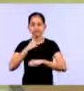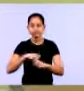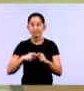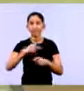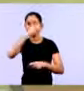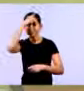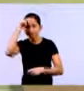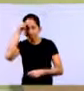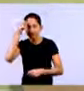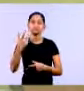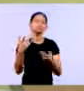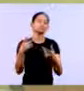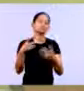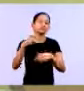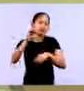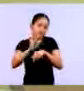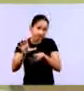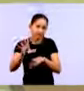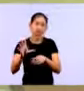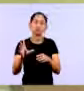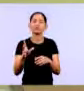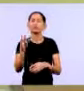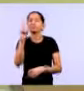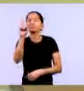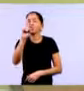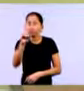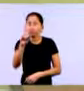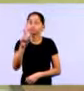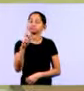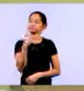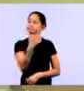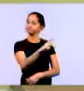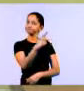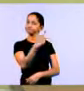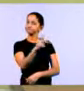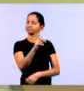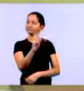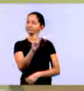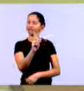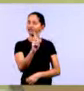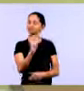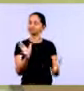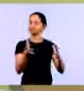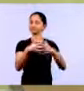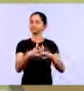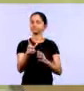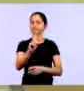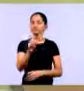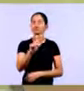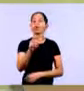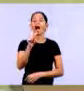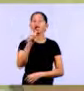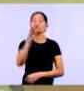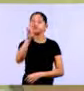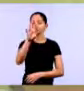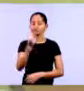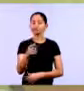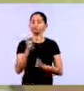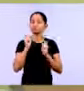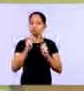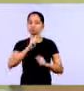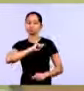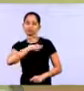nós nunca vamos confundir quem é o sujeito ativo, que pode cobrar, pode instituir, e quem é o